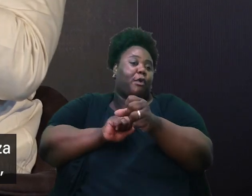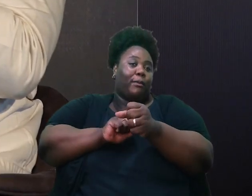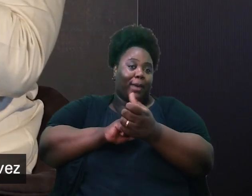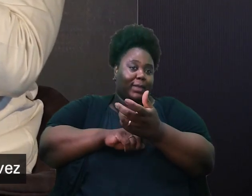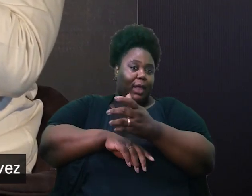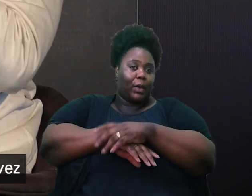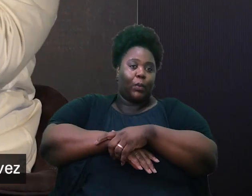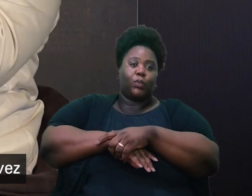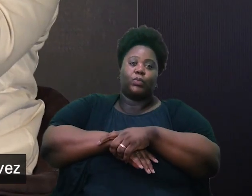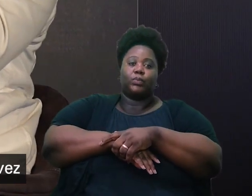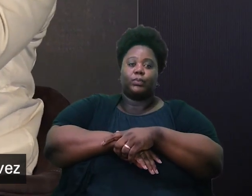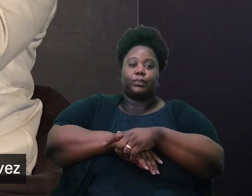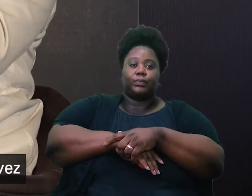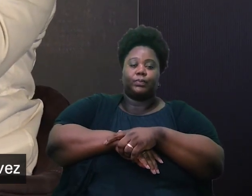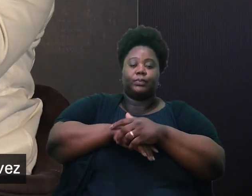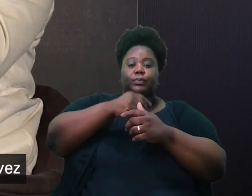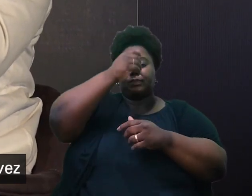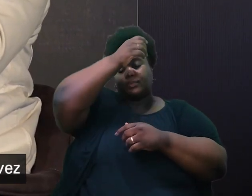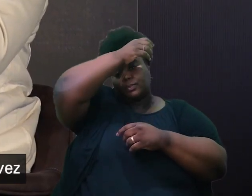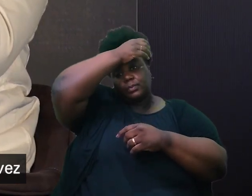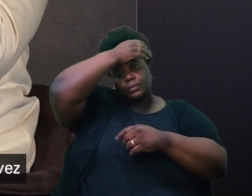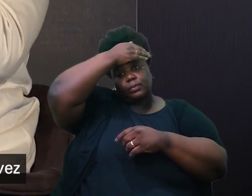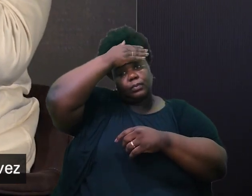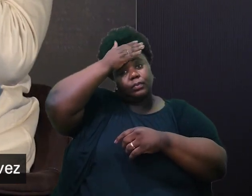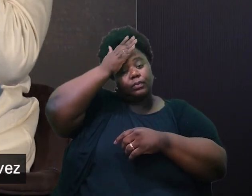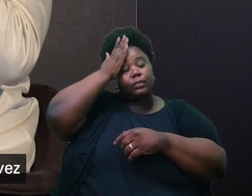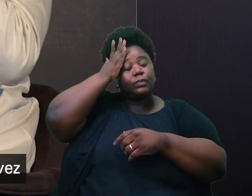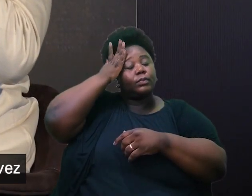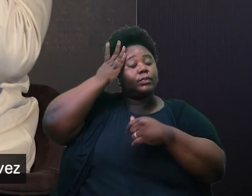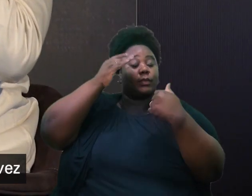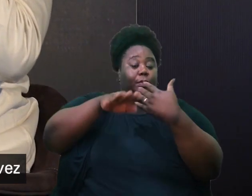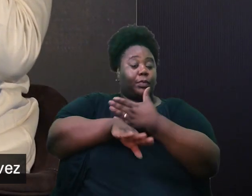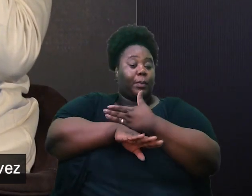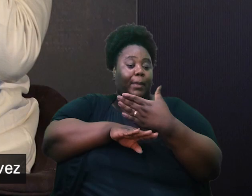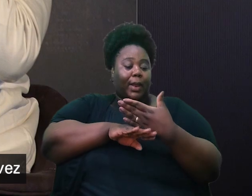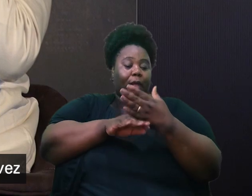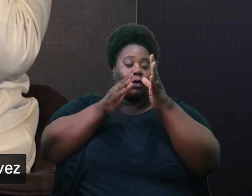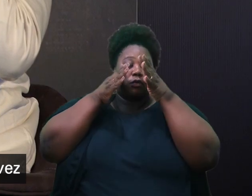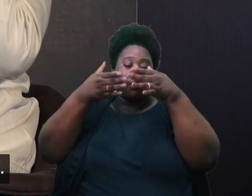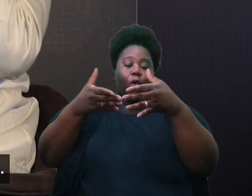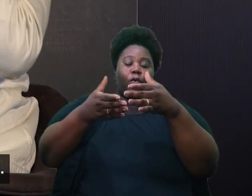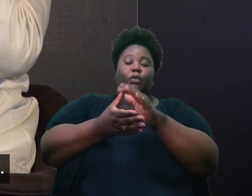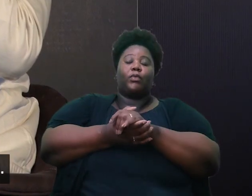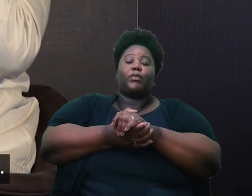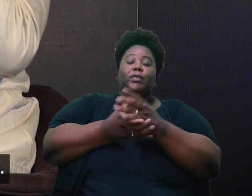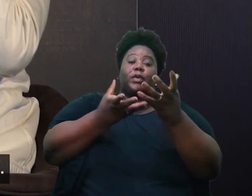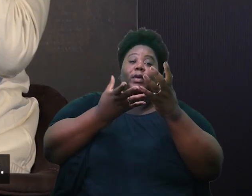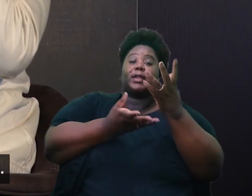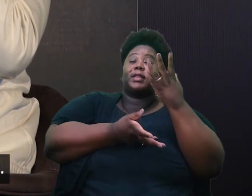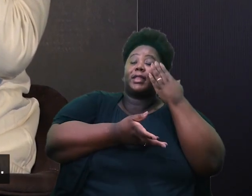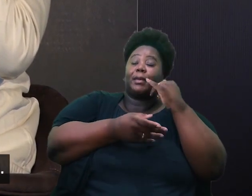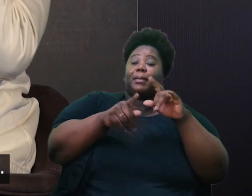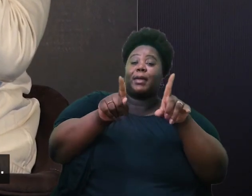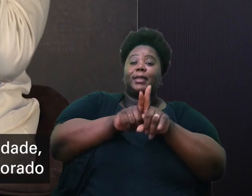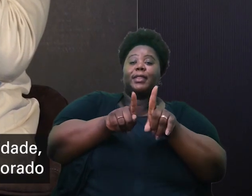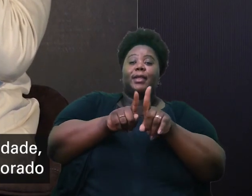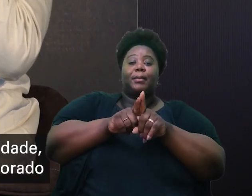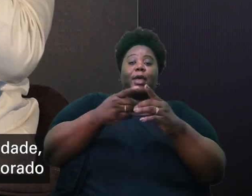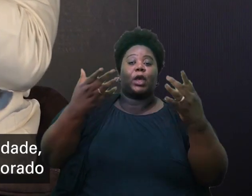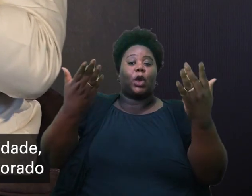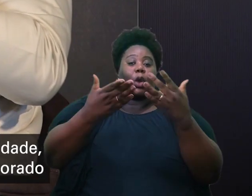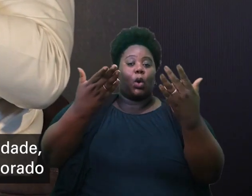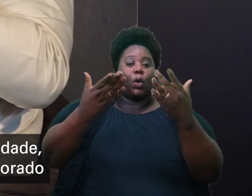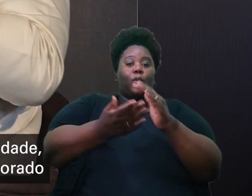caso, né, digamos, brancocêntrica, né, talvez, queria te ouvir em relação a isso.